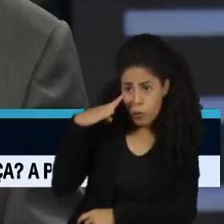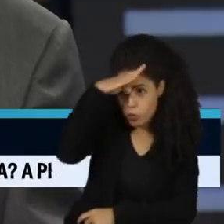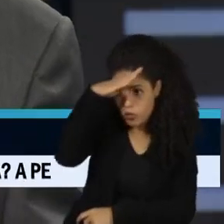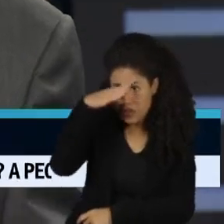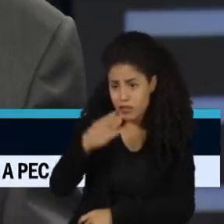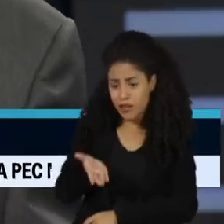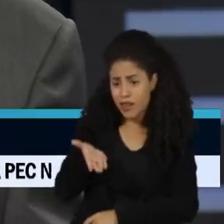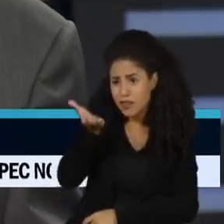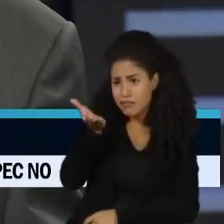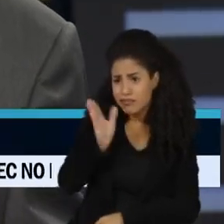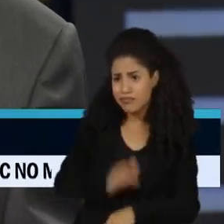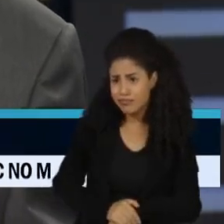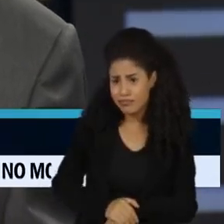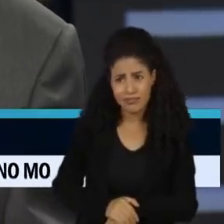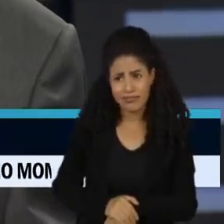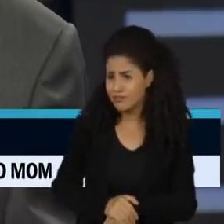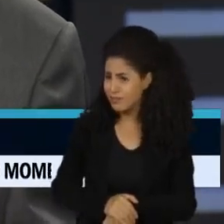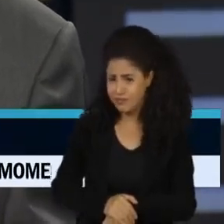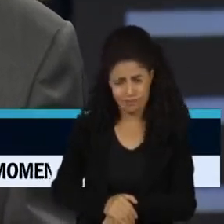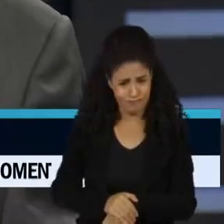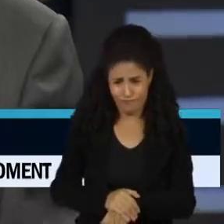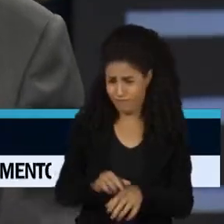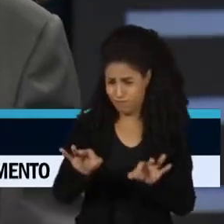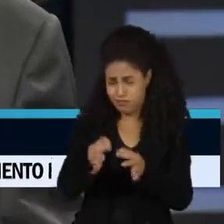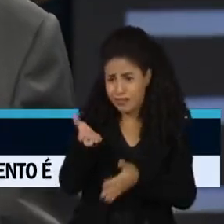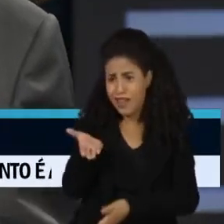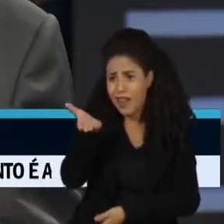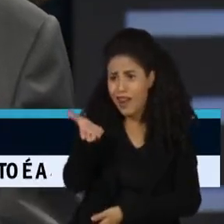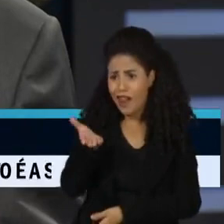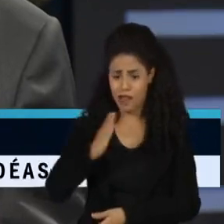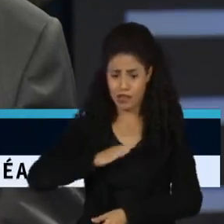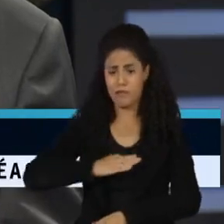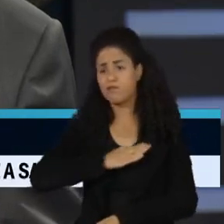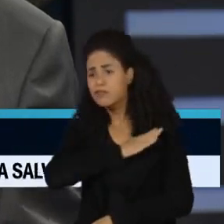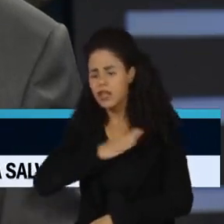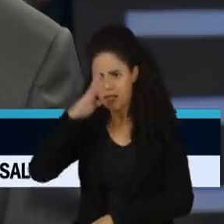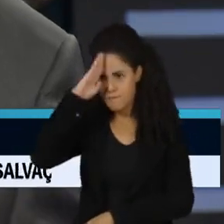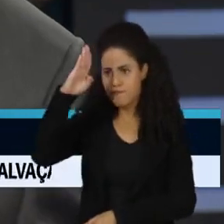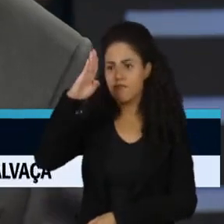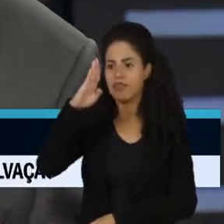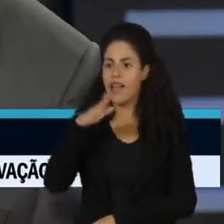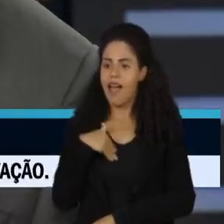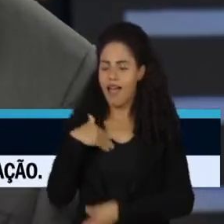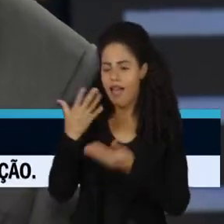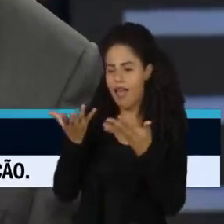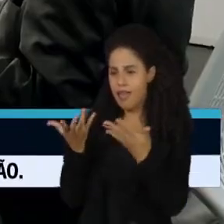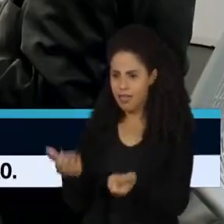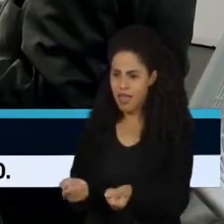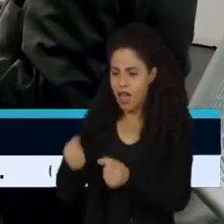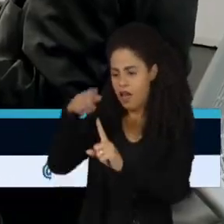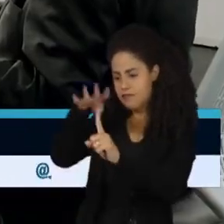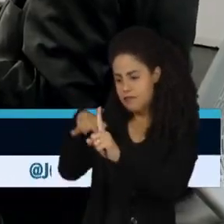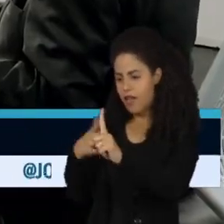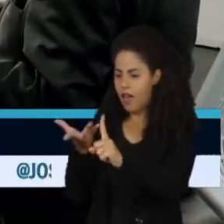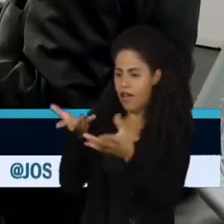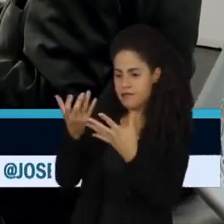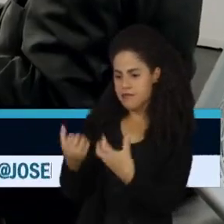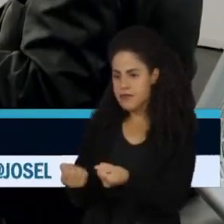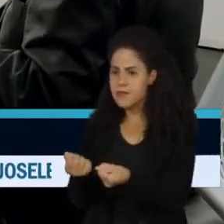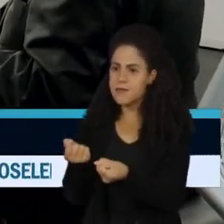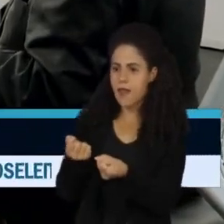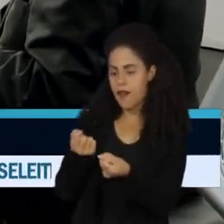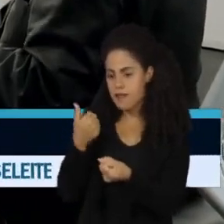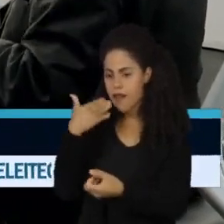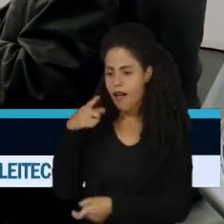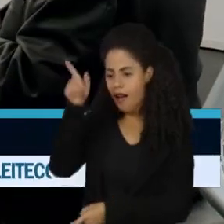um foi um militar Medíocre né as forças armadas ficarem lambendo as botas de um medíocre como bolsonaro